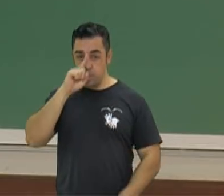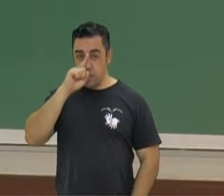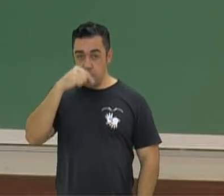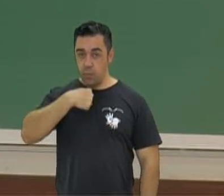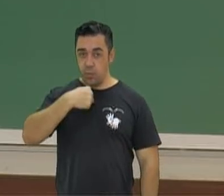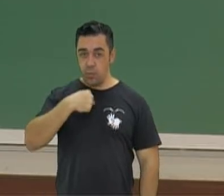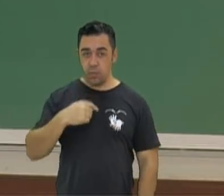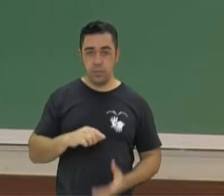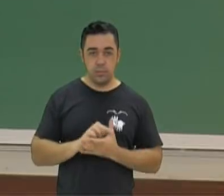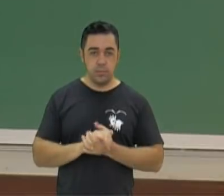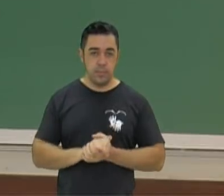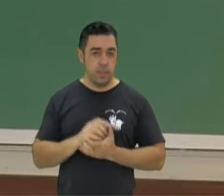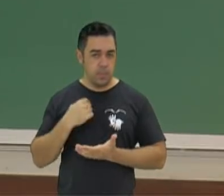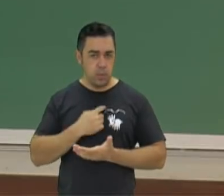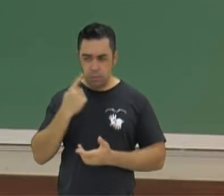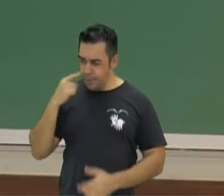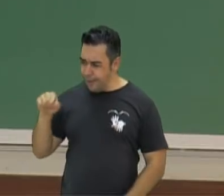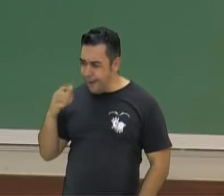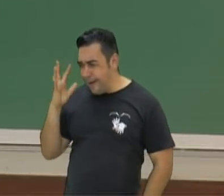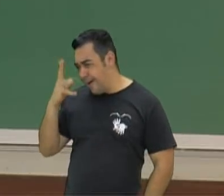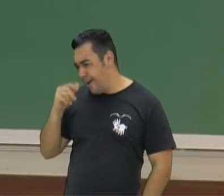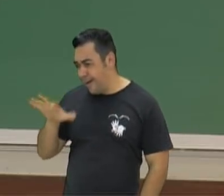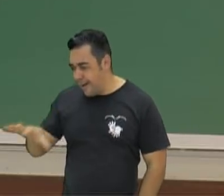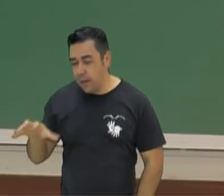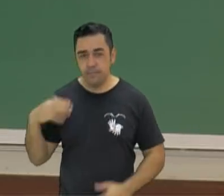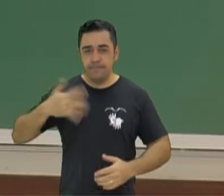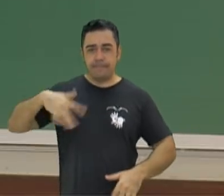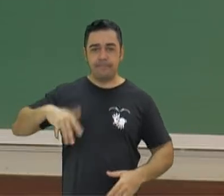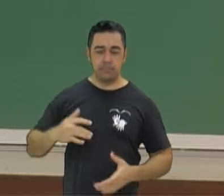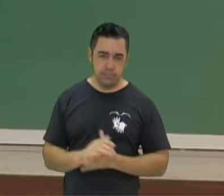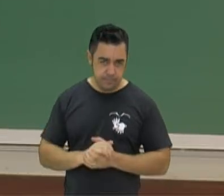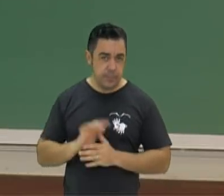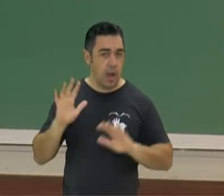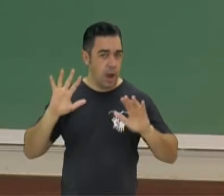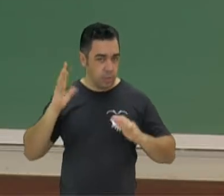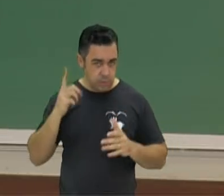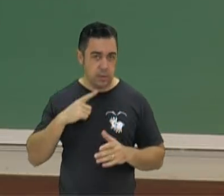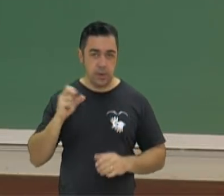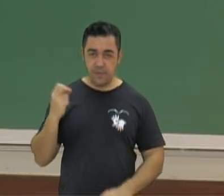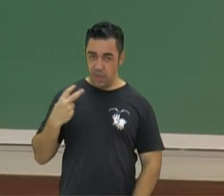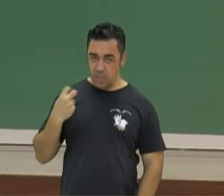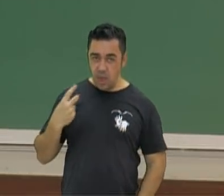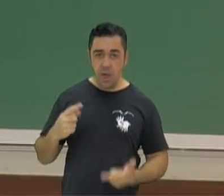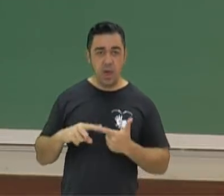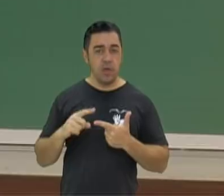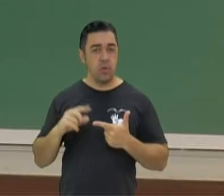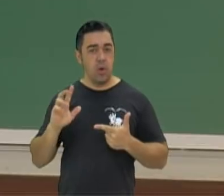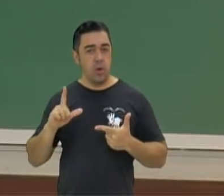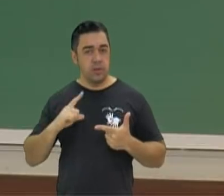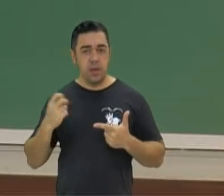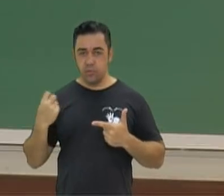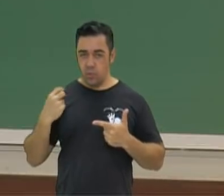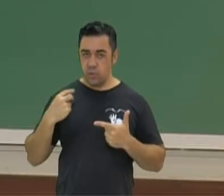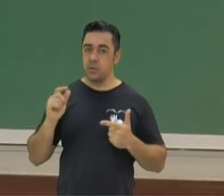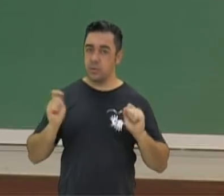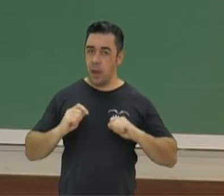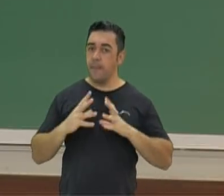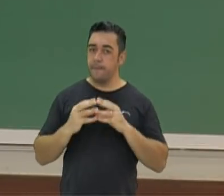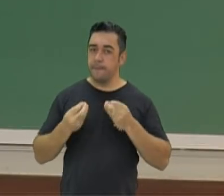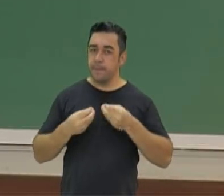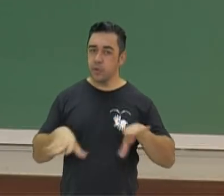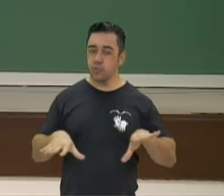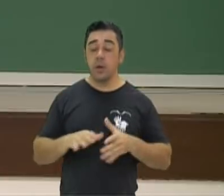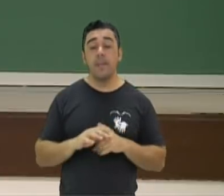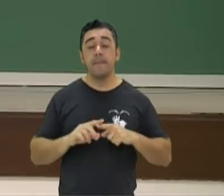a gente que não entende, né? Você olha um bicho desse, ai que lindo, vai querer pegar. E acaba que o animal é venenoso, tem alguma toxina que pode te prejudicar. Mas